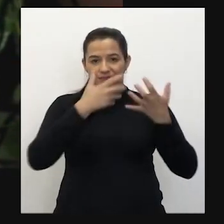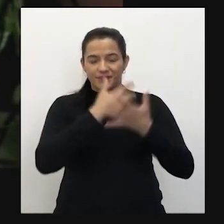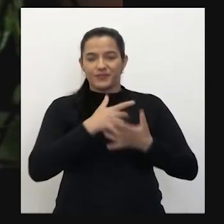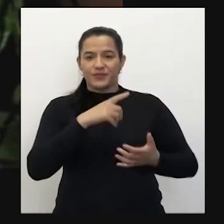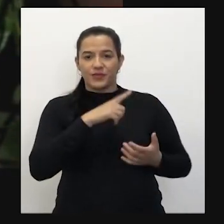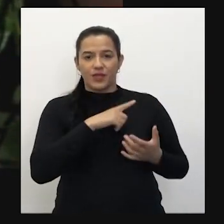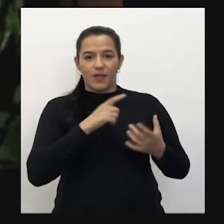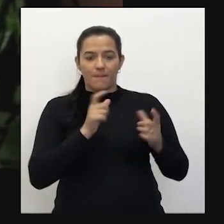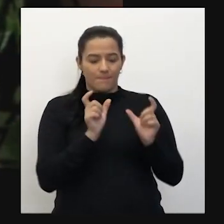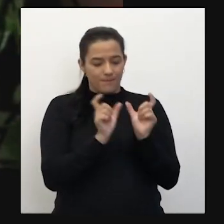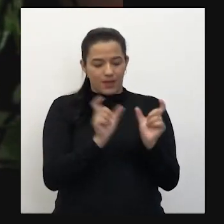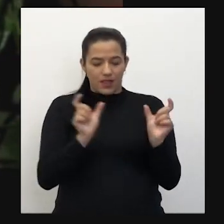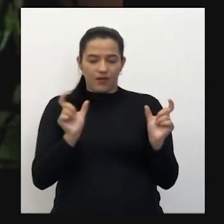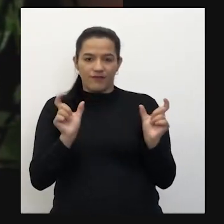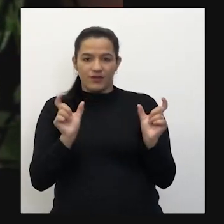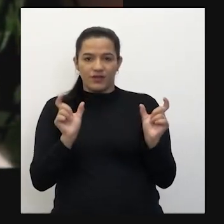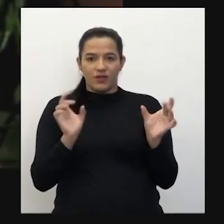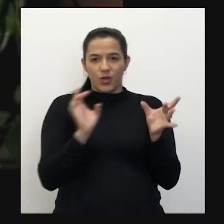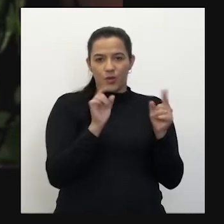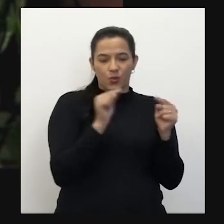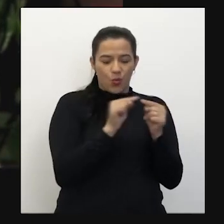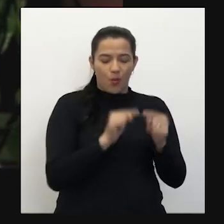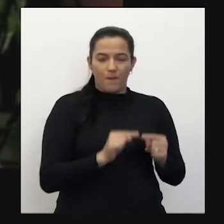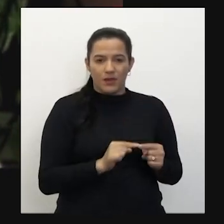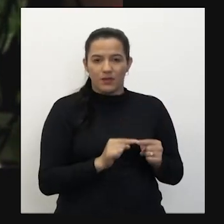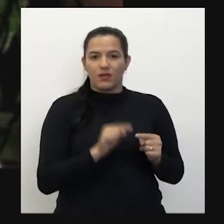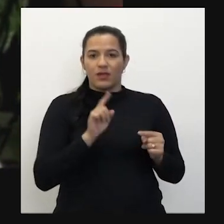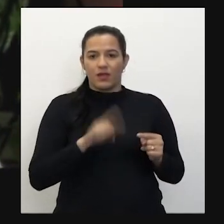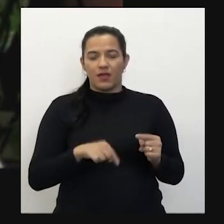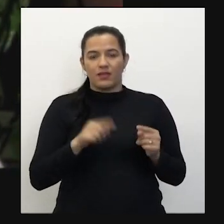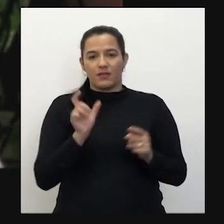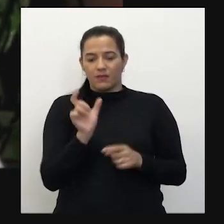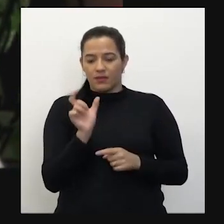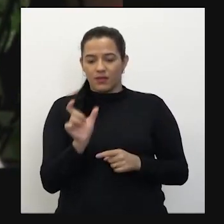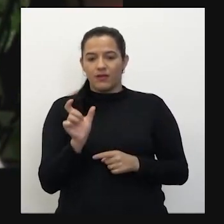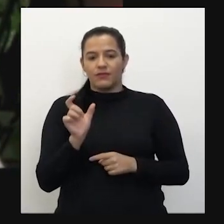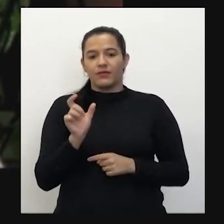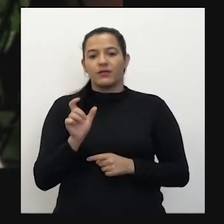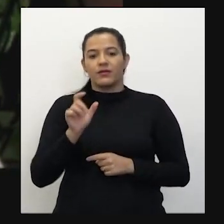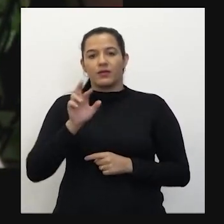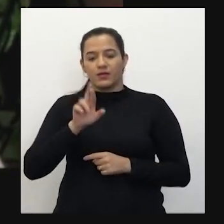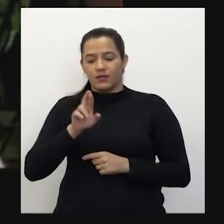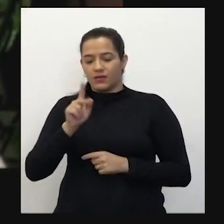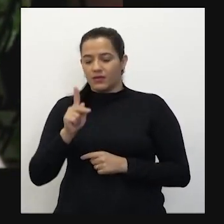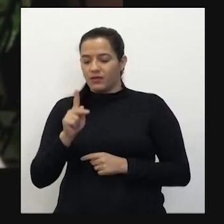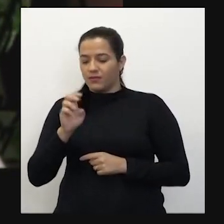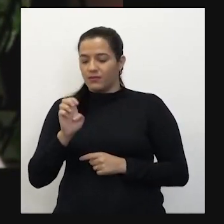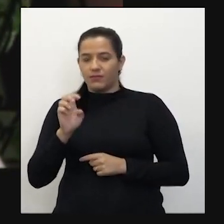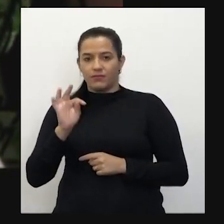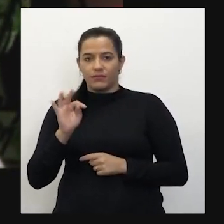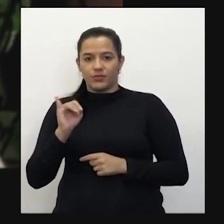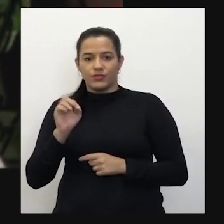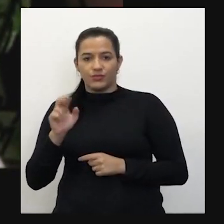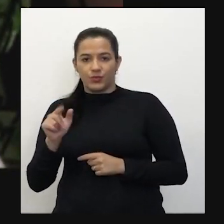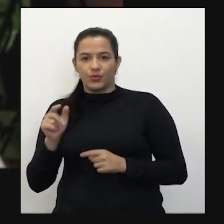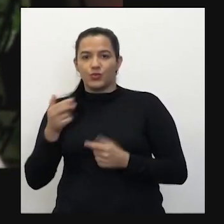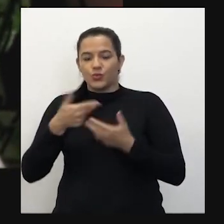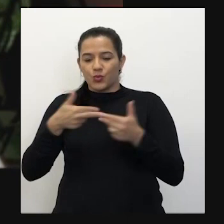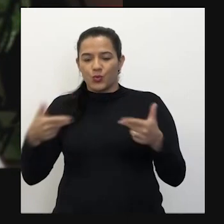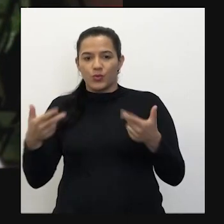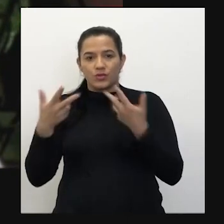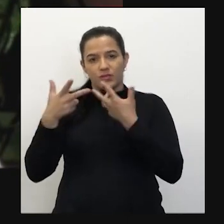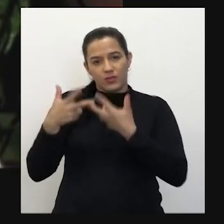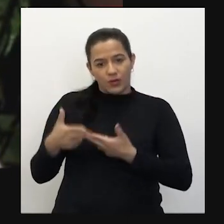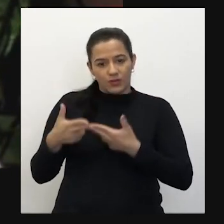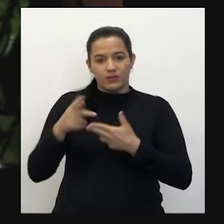coisa interessante, a palavra rima e a palavra ritmo vem da mesma palavra latina. Significa repetição de coisas iguais para criar um efeito estético.